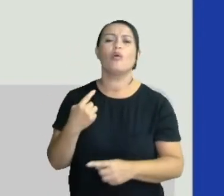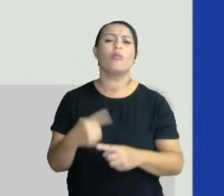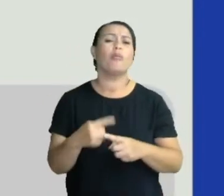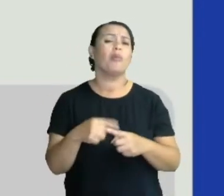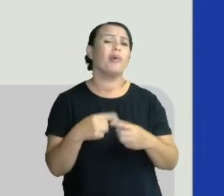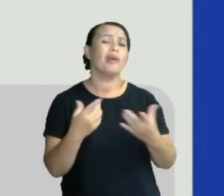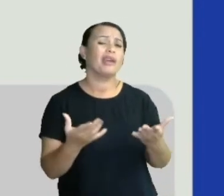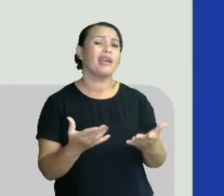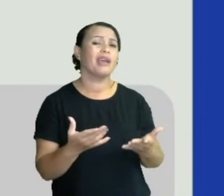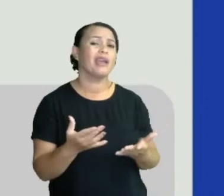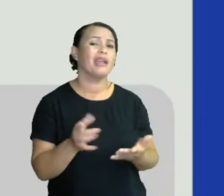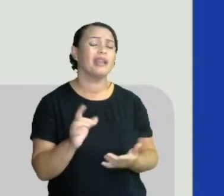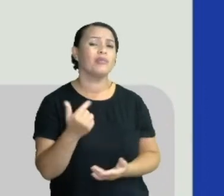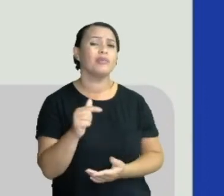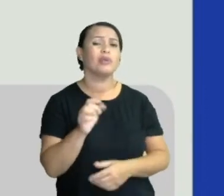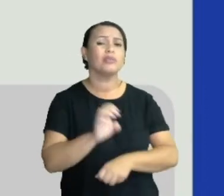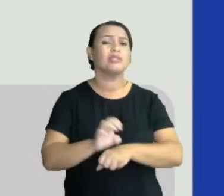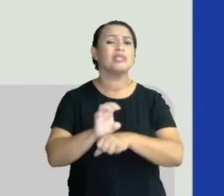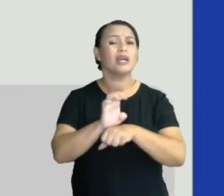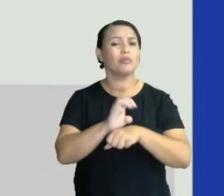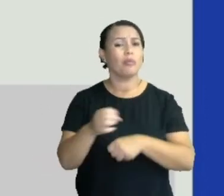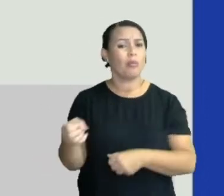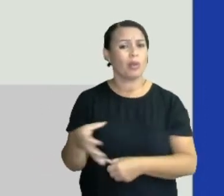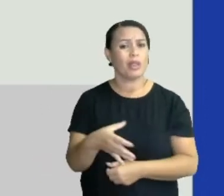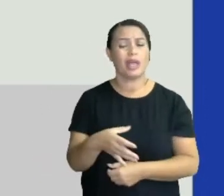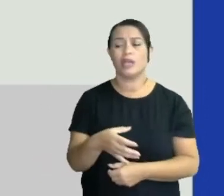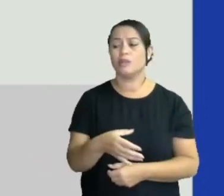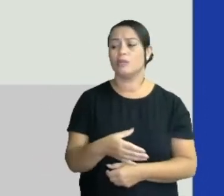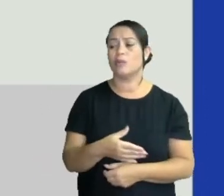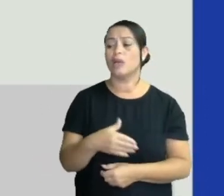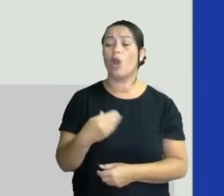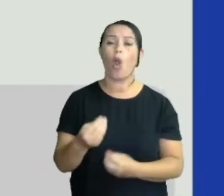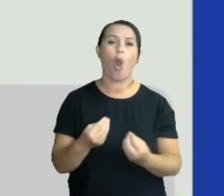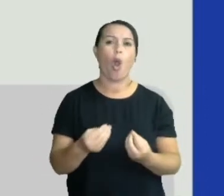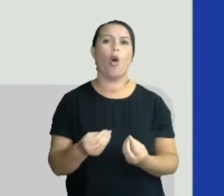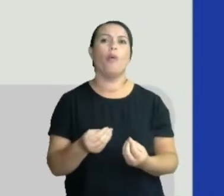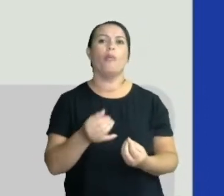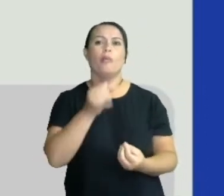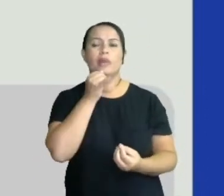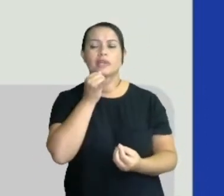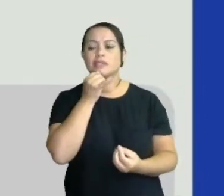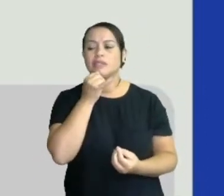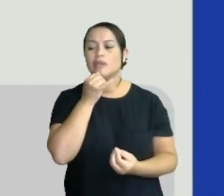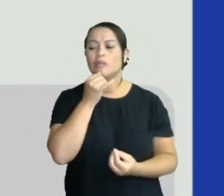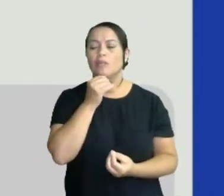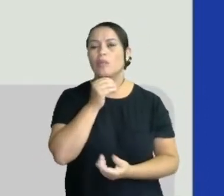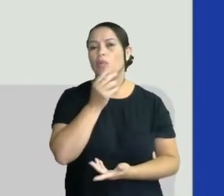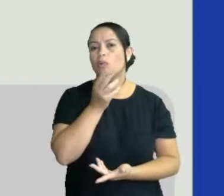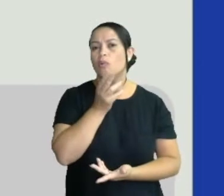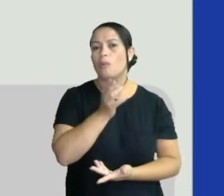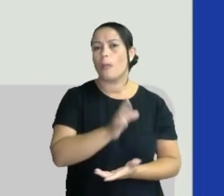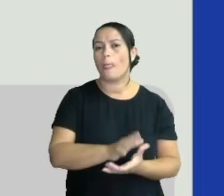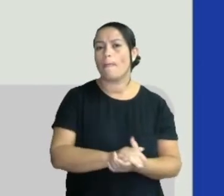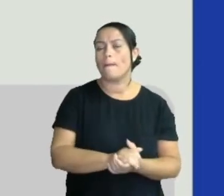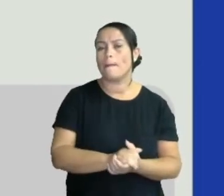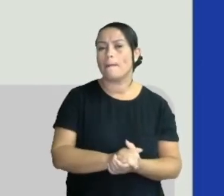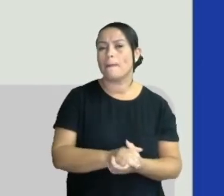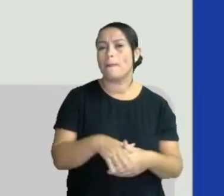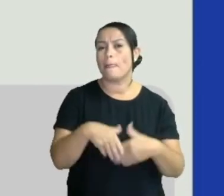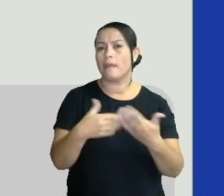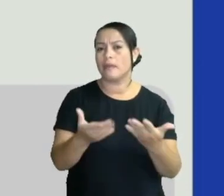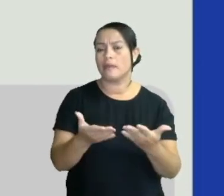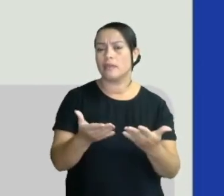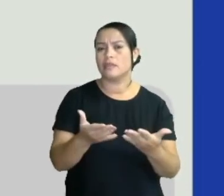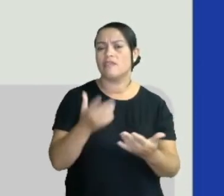o nome Estado moderno? Essa forma de designar essa parte da